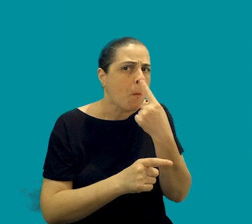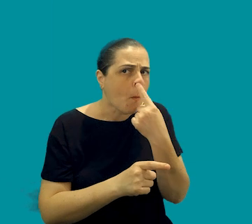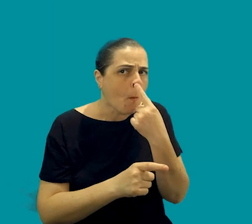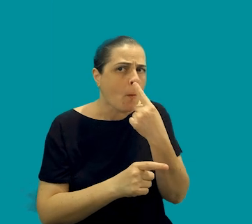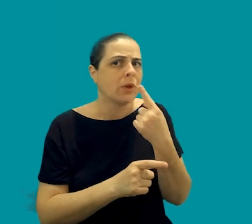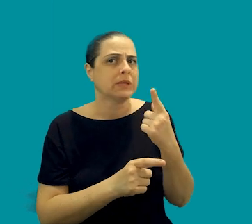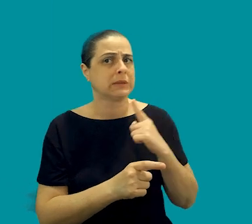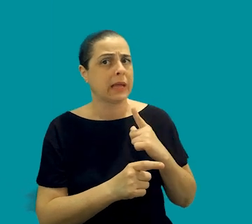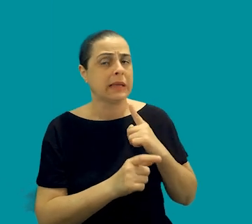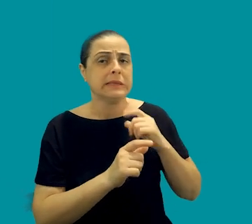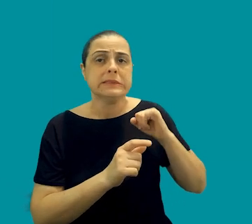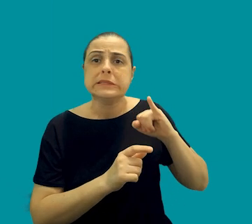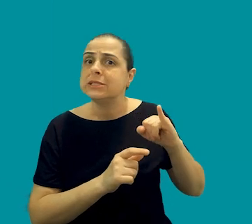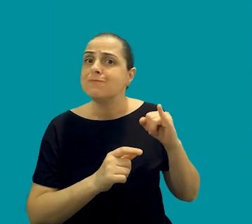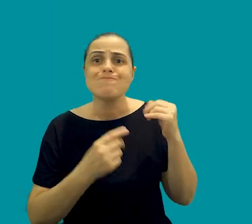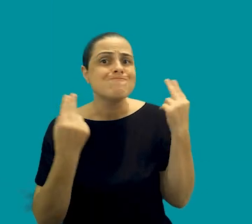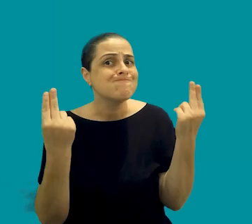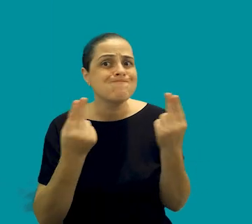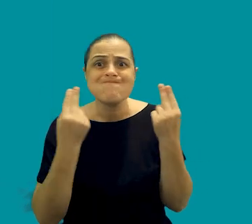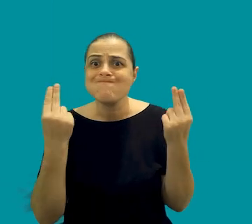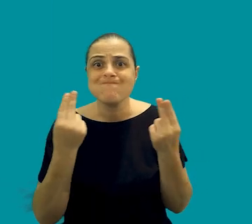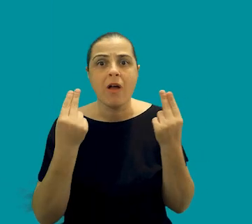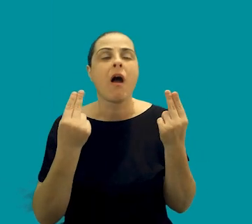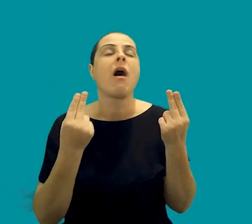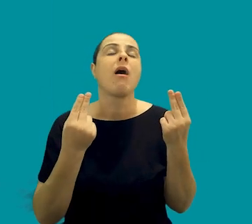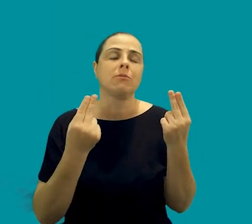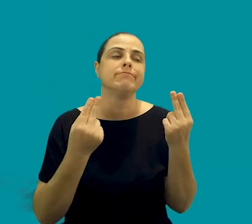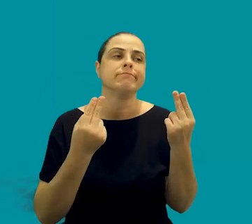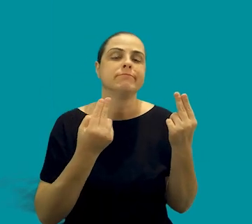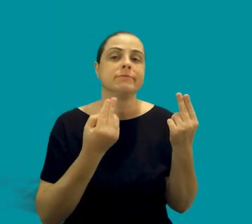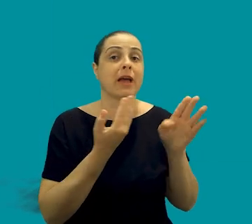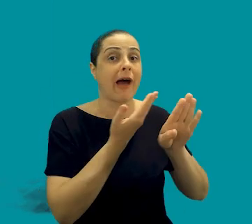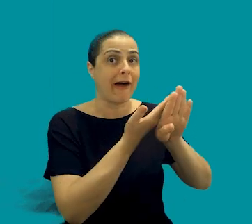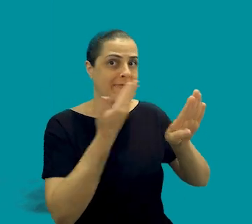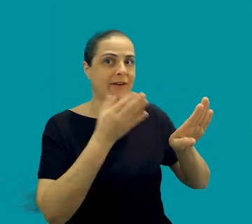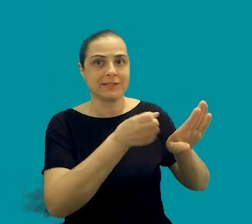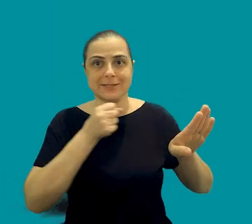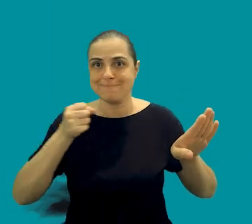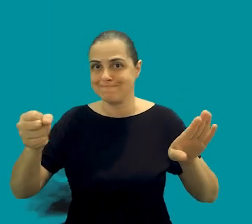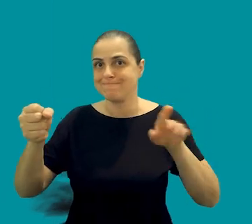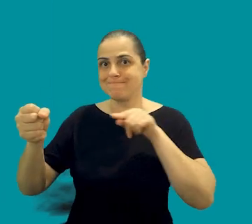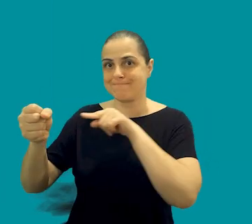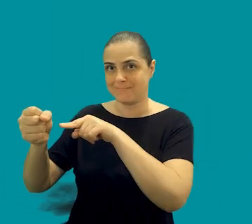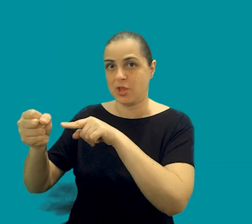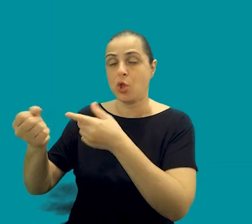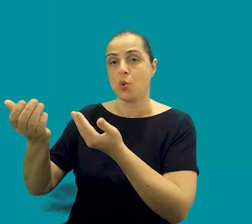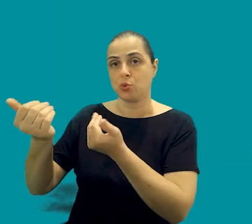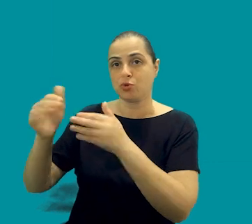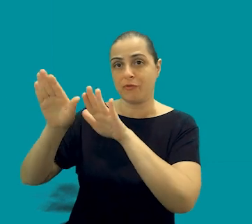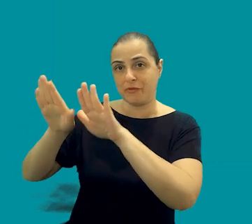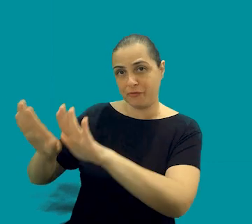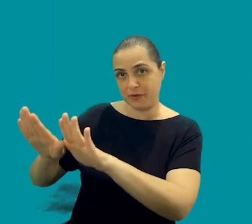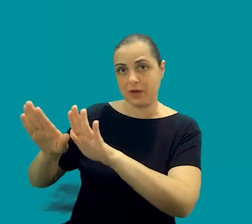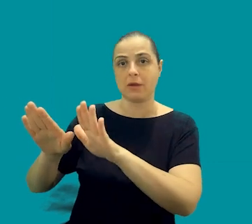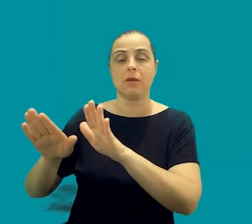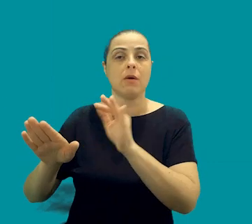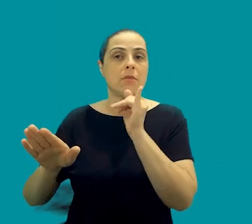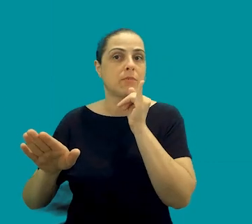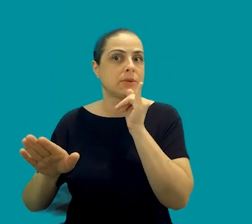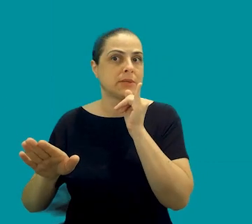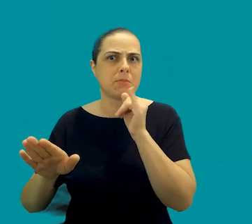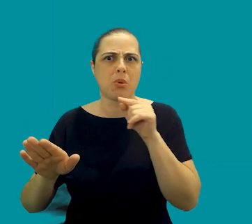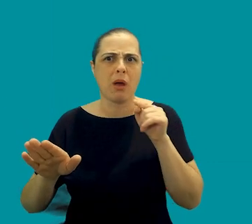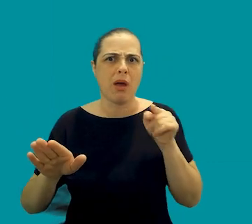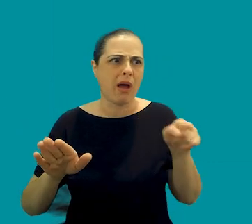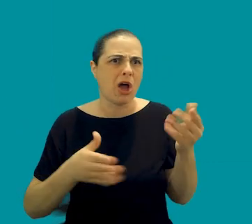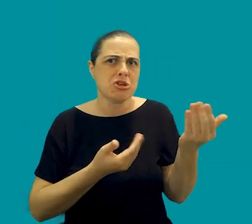vínculo. Quando isso não é possível, ele é acolhido. Então, se tem uma visão errônea, e nada contra um público,